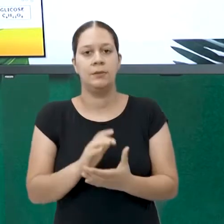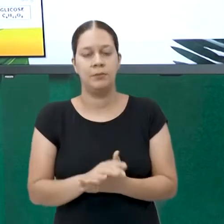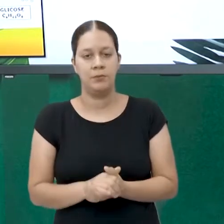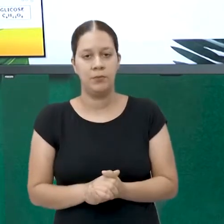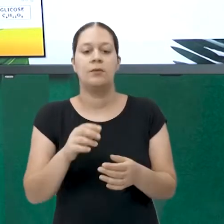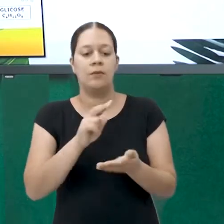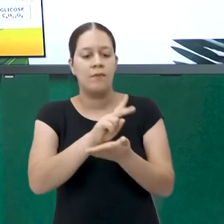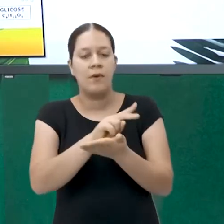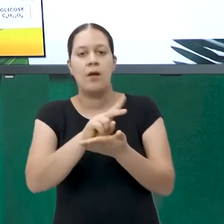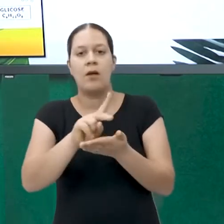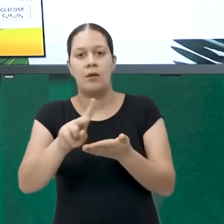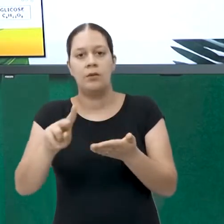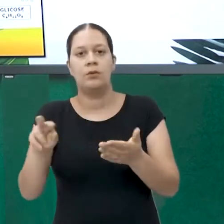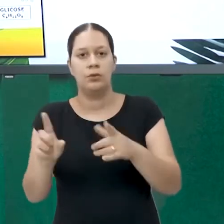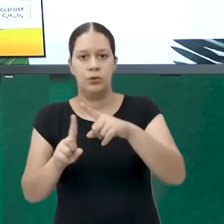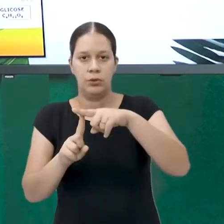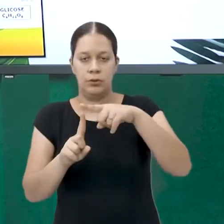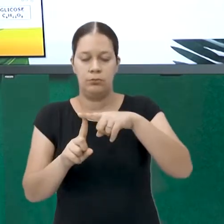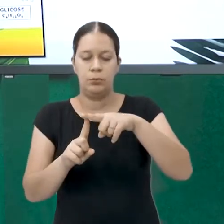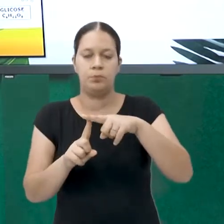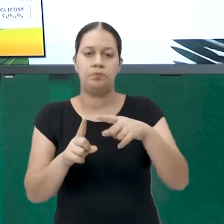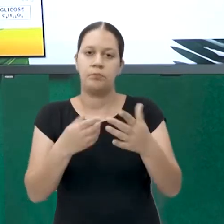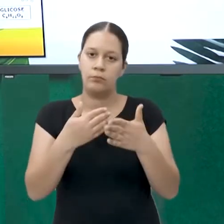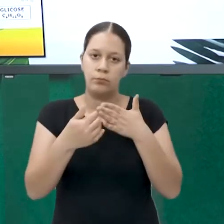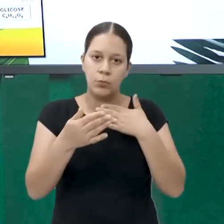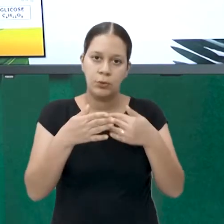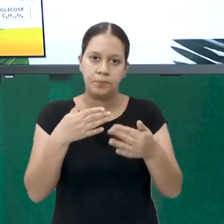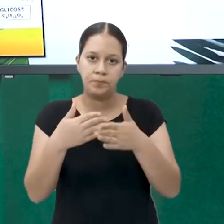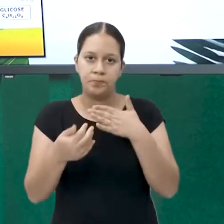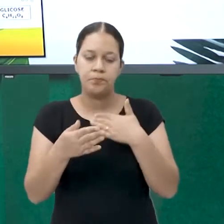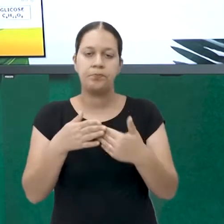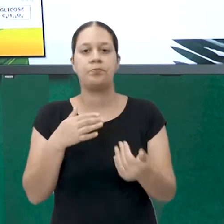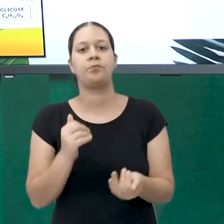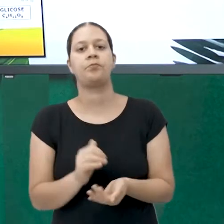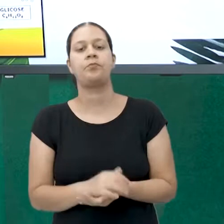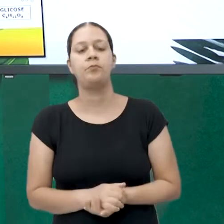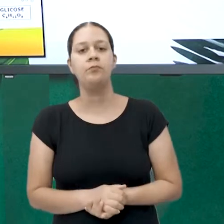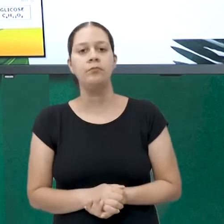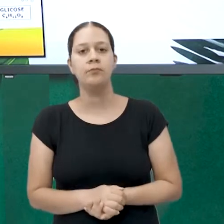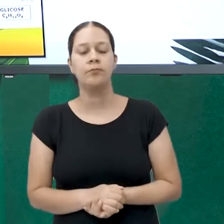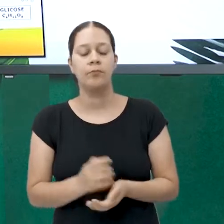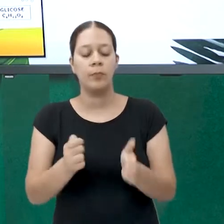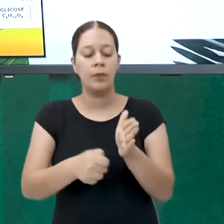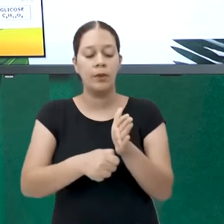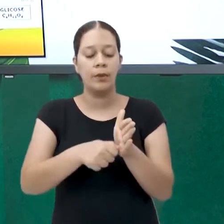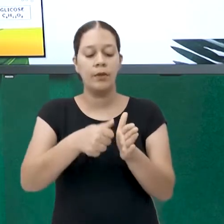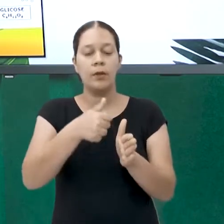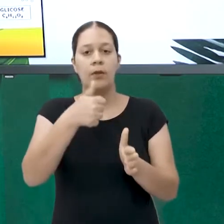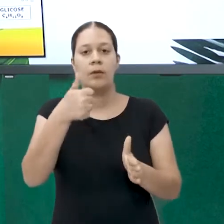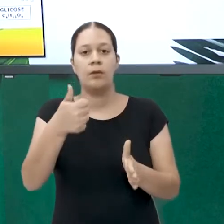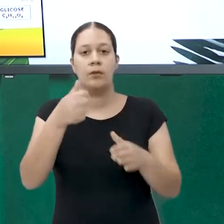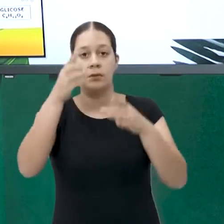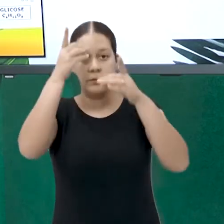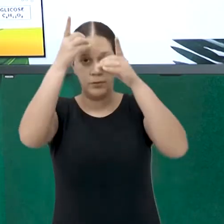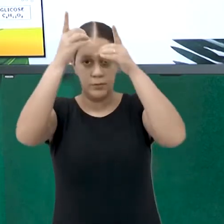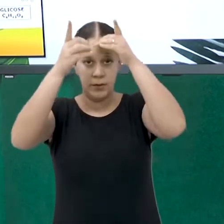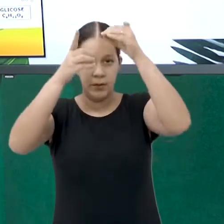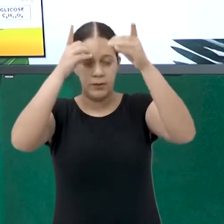na parte autotrófica, na parte das plantas. Beleza? Plantas,